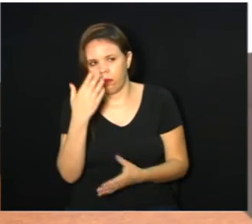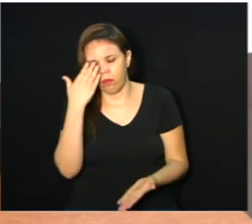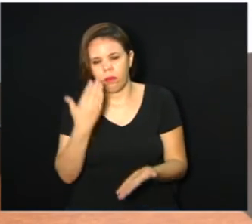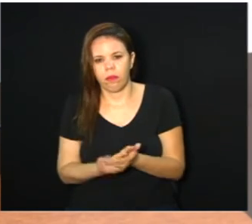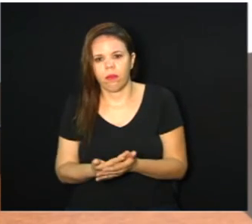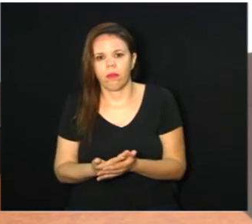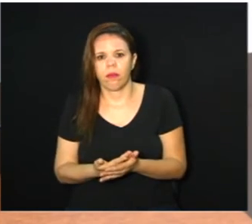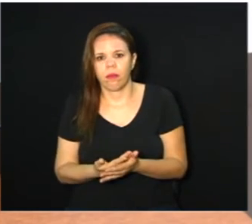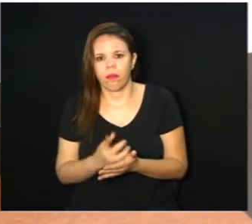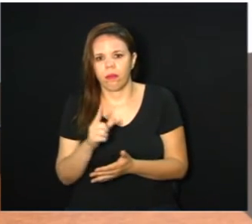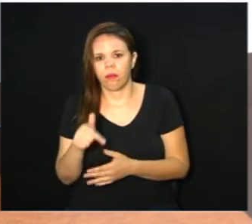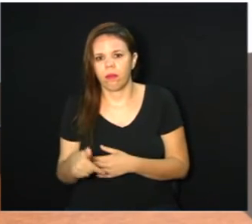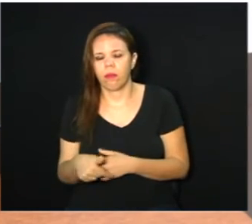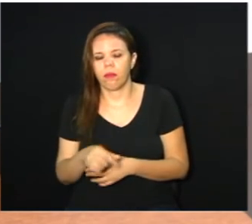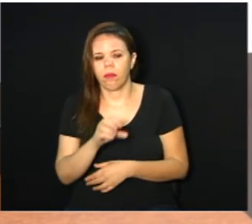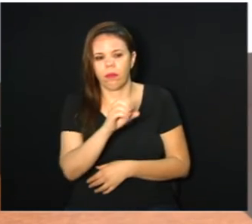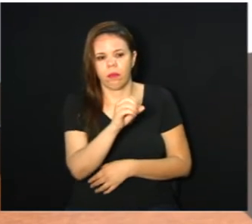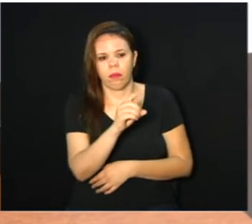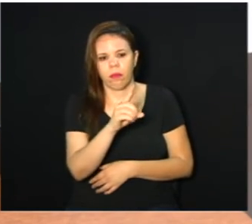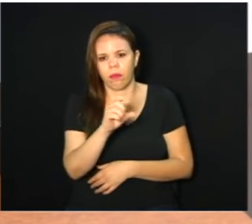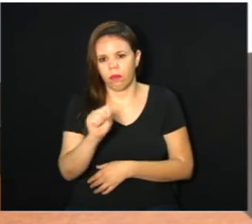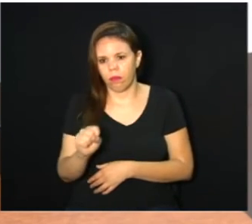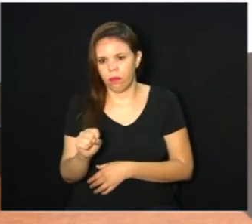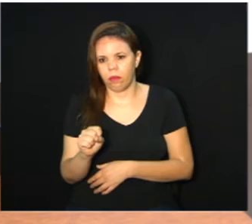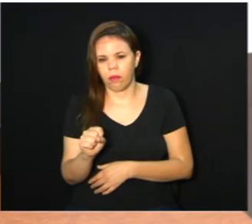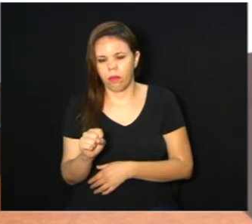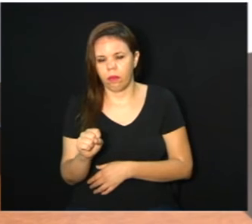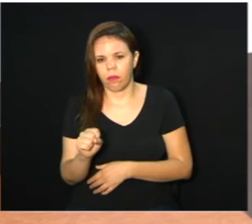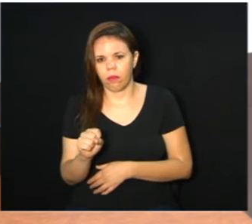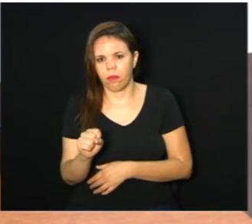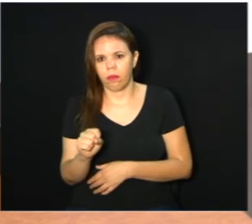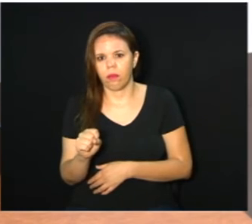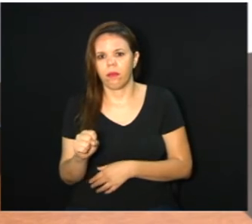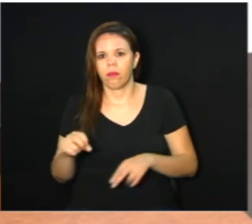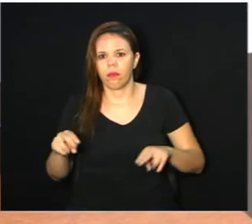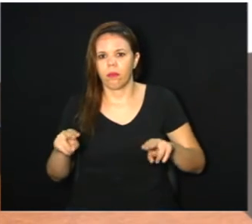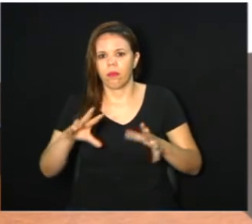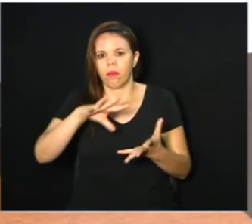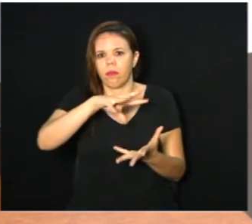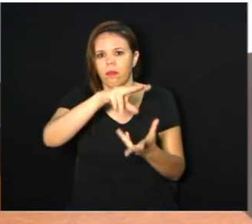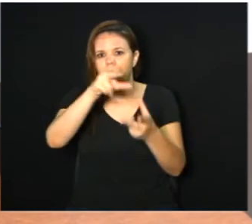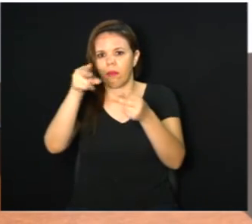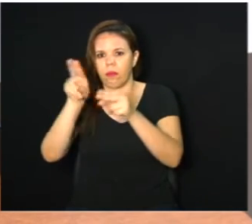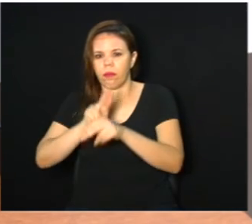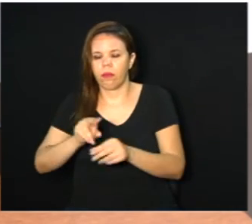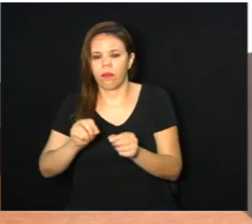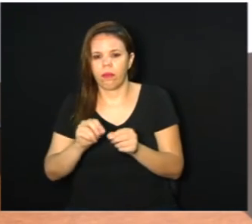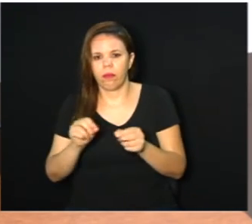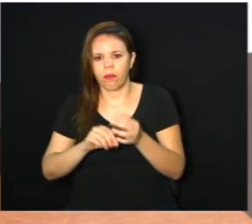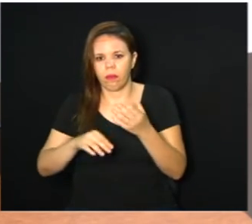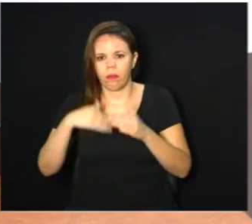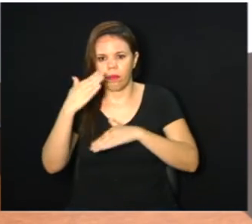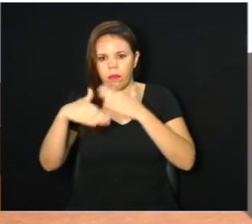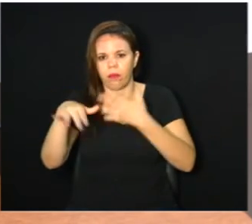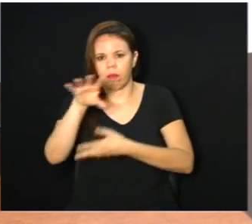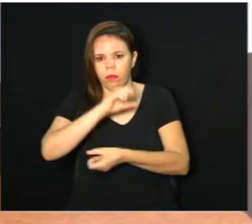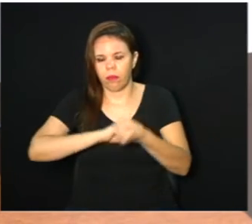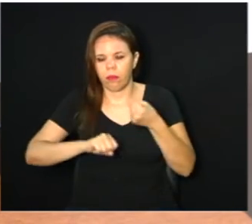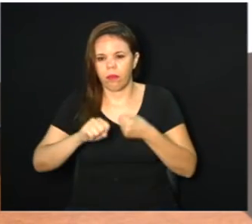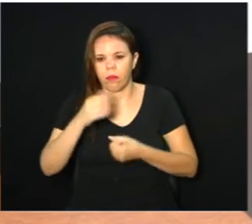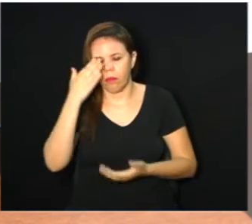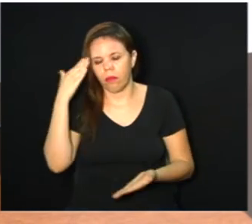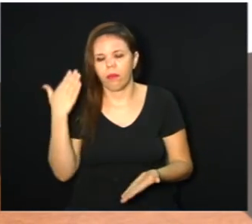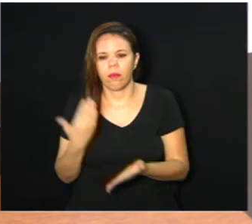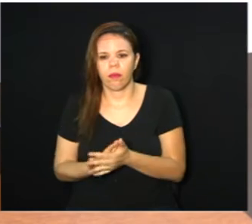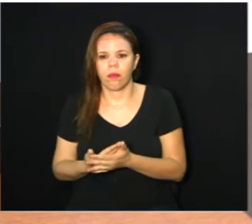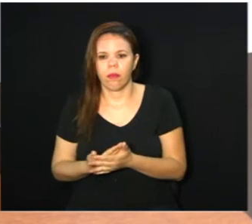signatários das 17 ODS das Nações Unidas para o Desenvolvimento Sustentável e eu acredito que